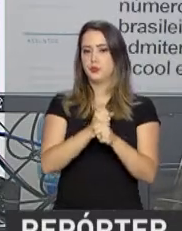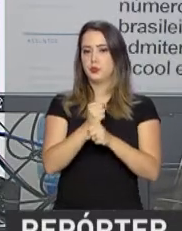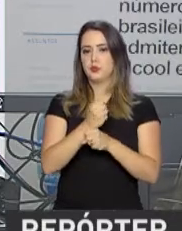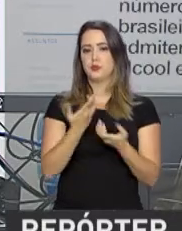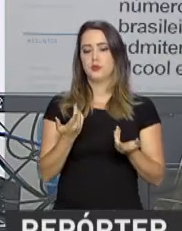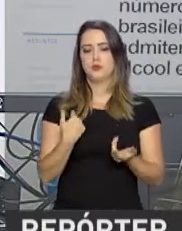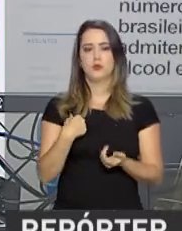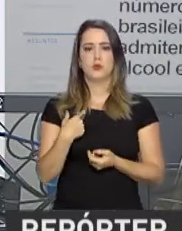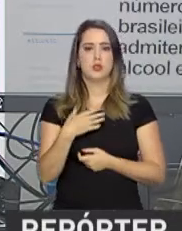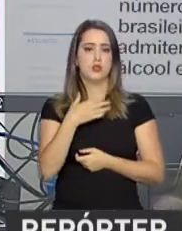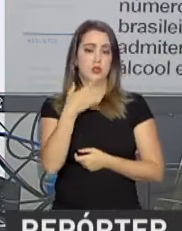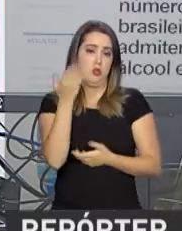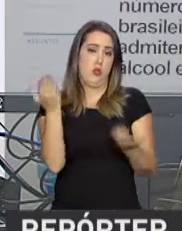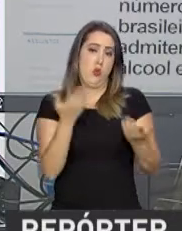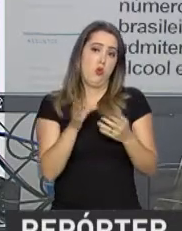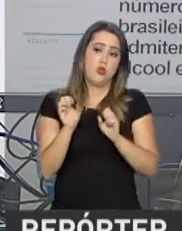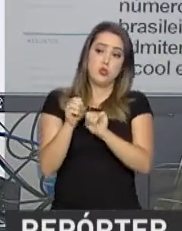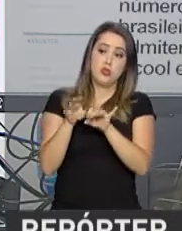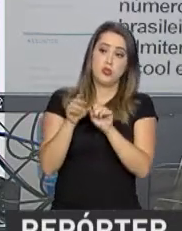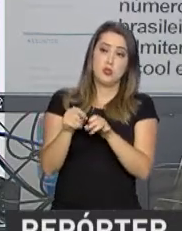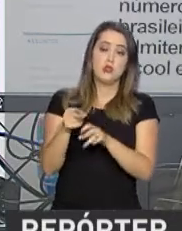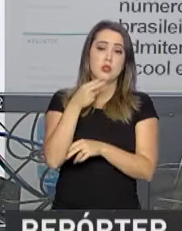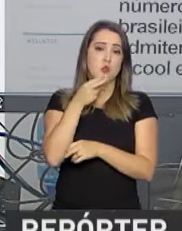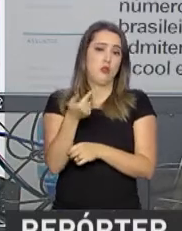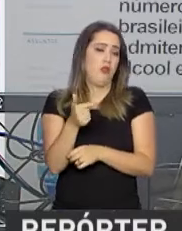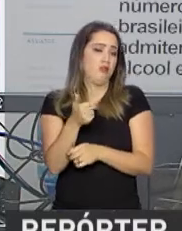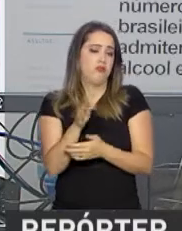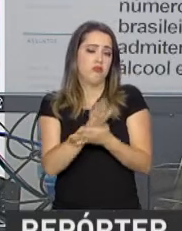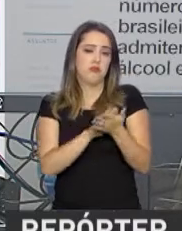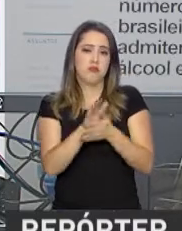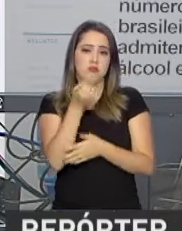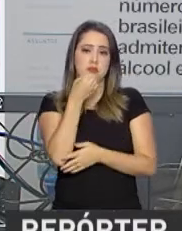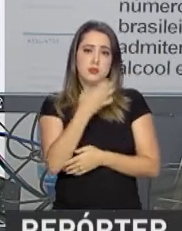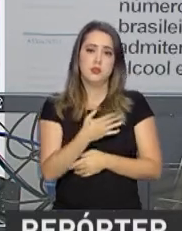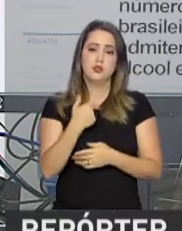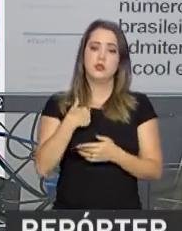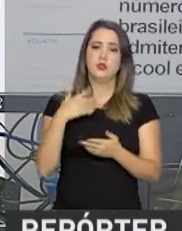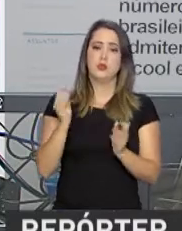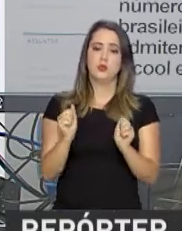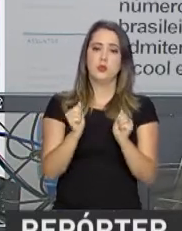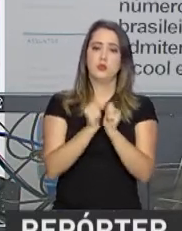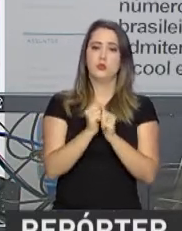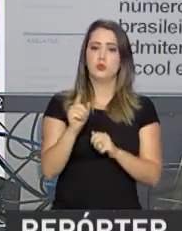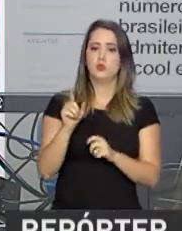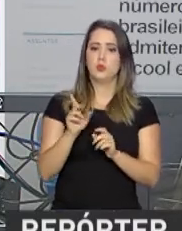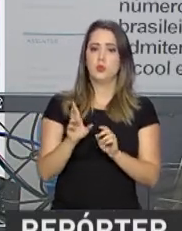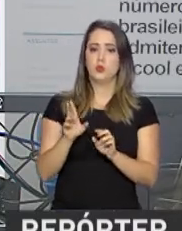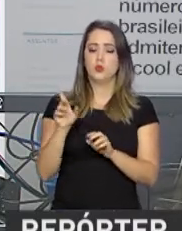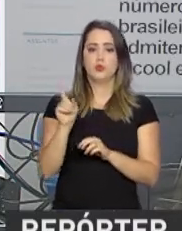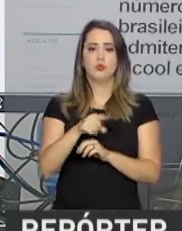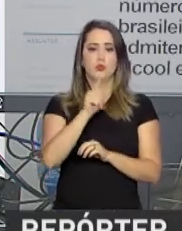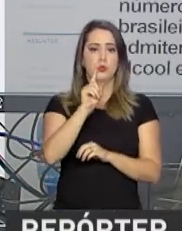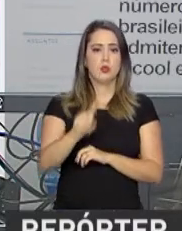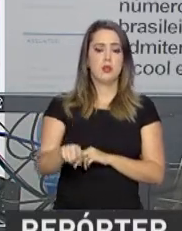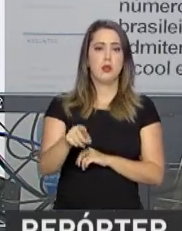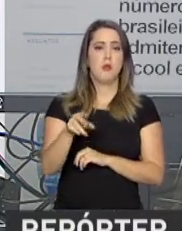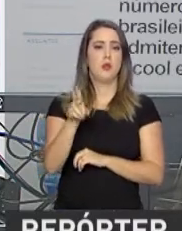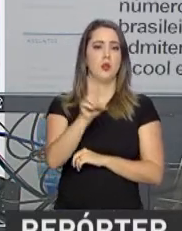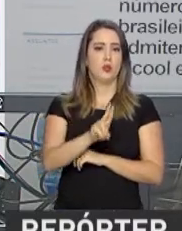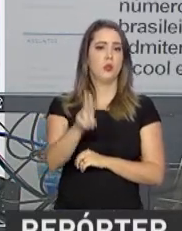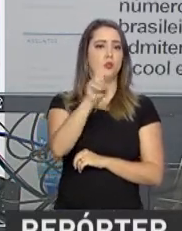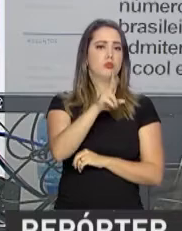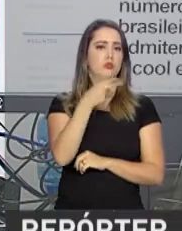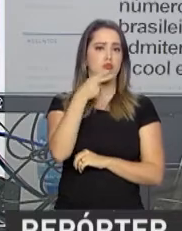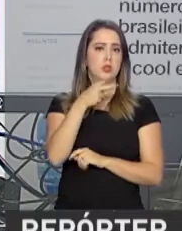coisa boa isso vem junto com esse processo mesmo de restrição do uso do cigarro e dos lugares né de